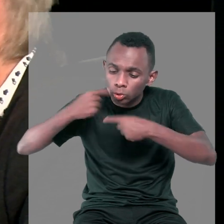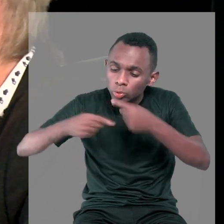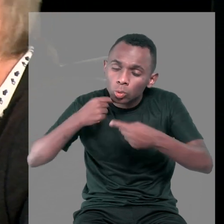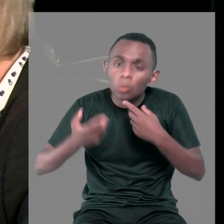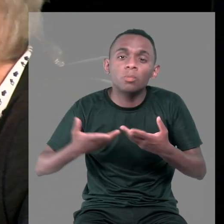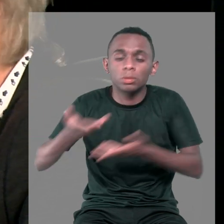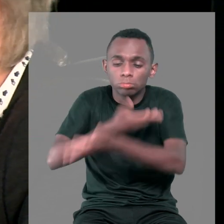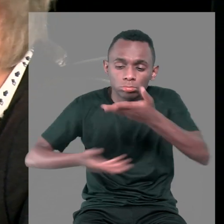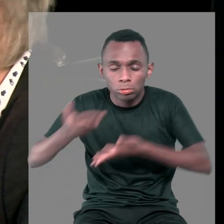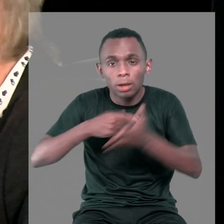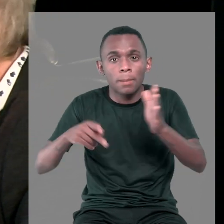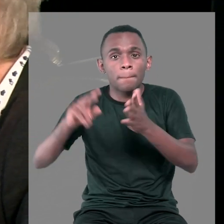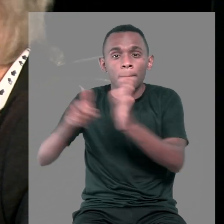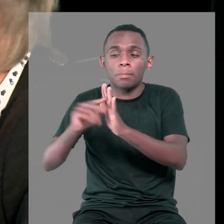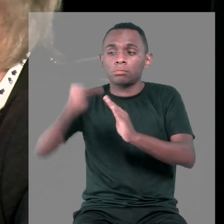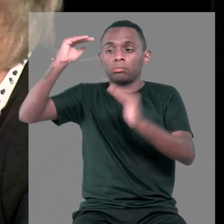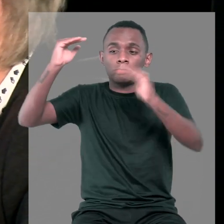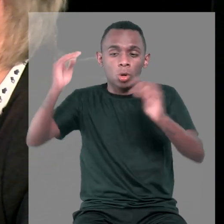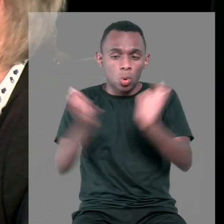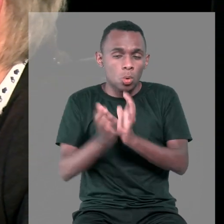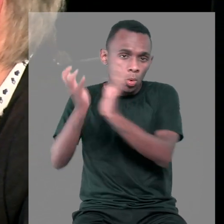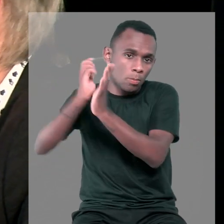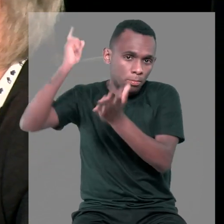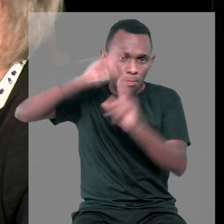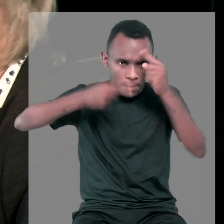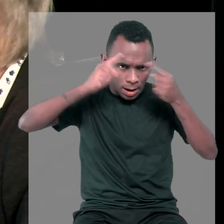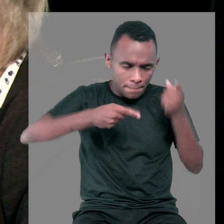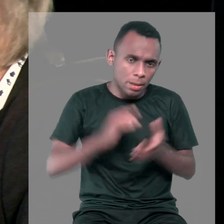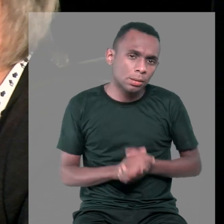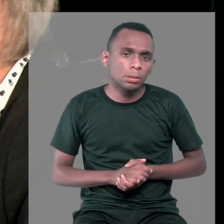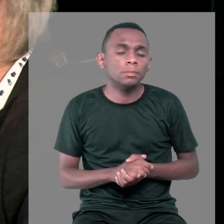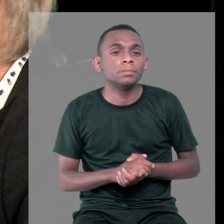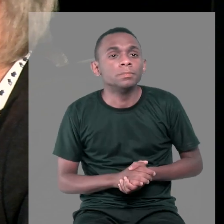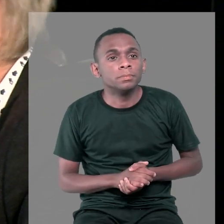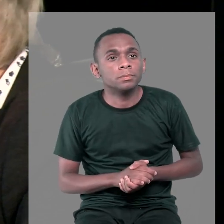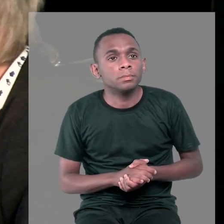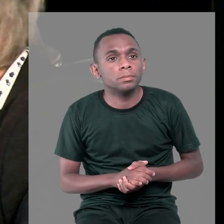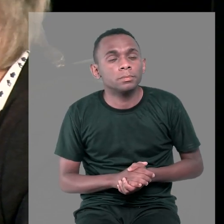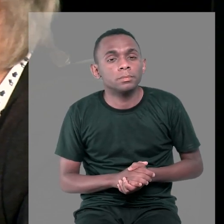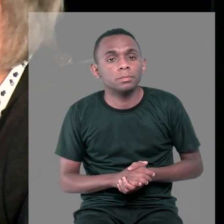as classes e, em última instância, finalmente, a exploração